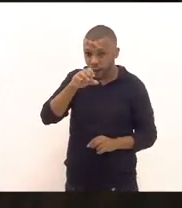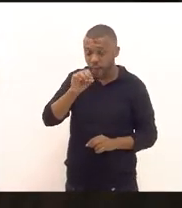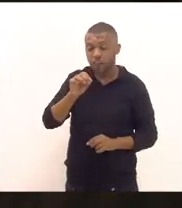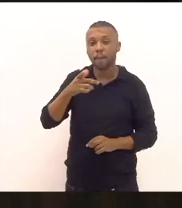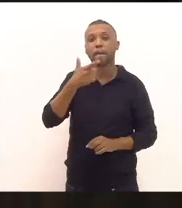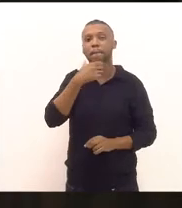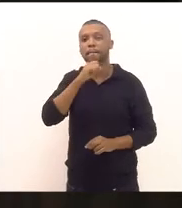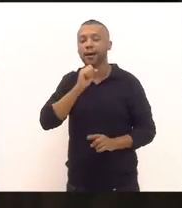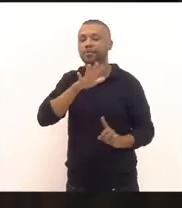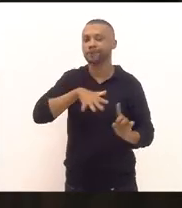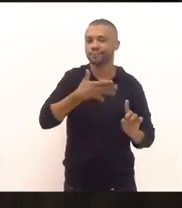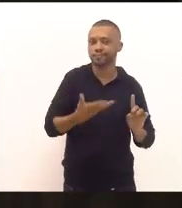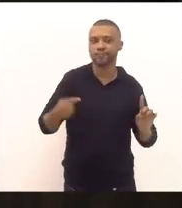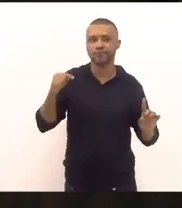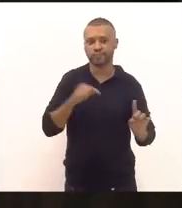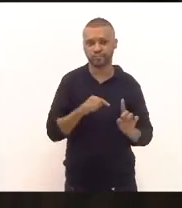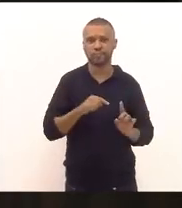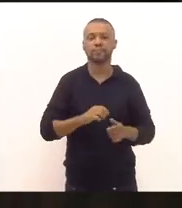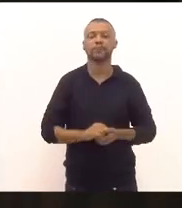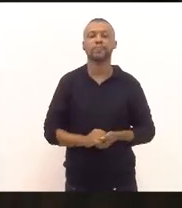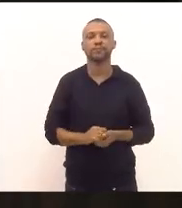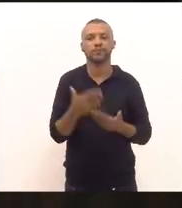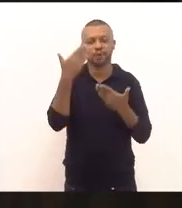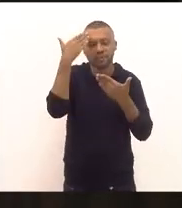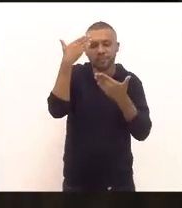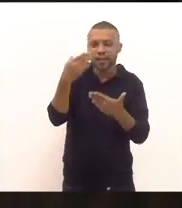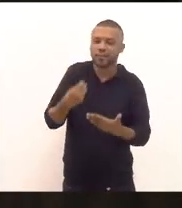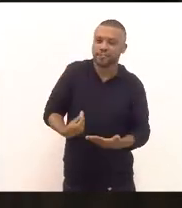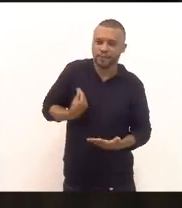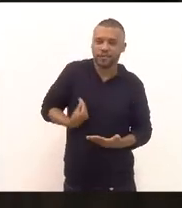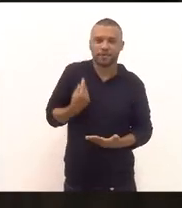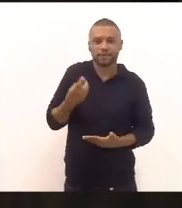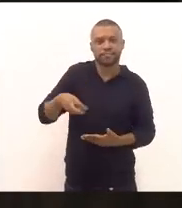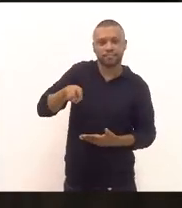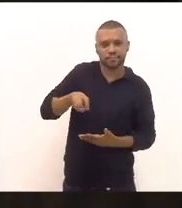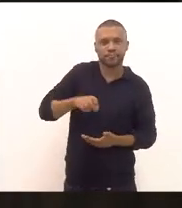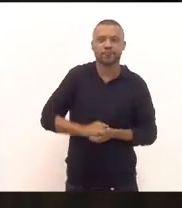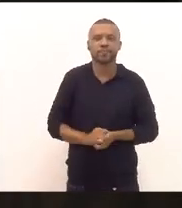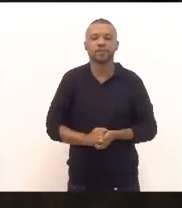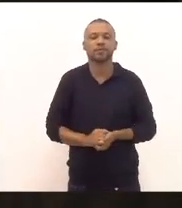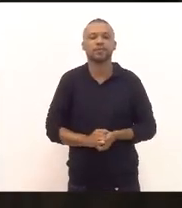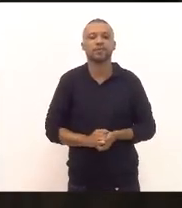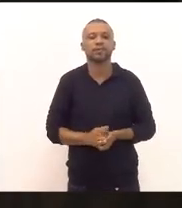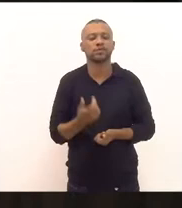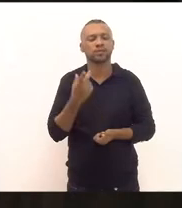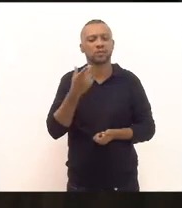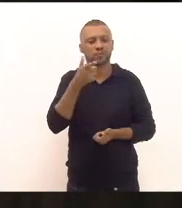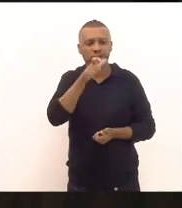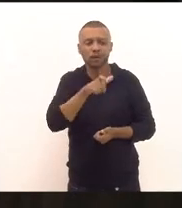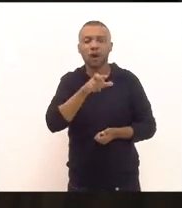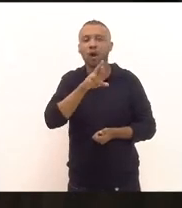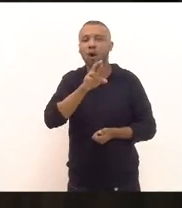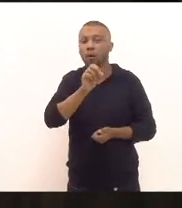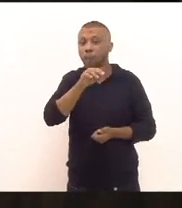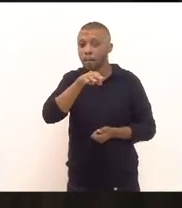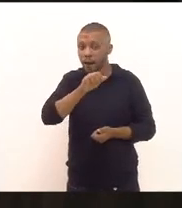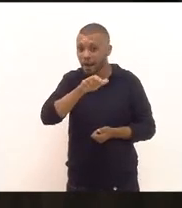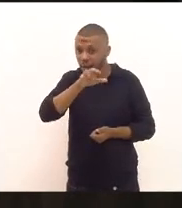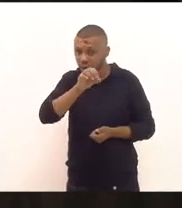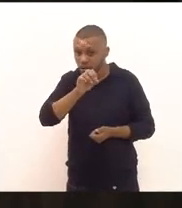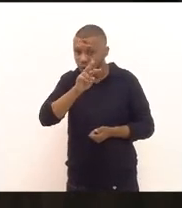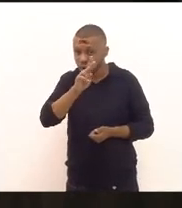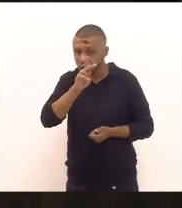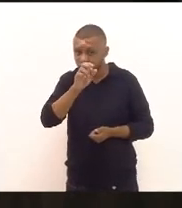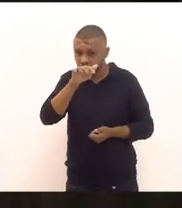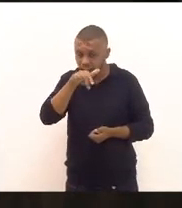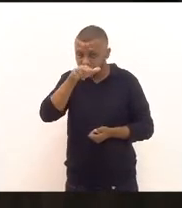homenageado Paulinho muito obrigada pela sua presença e do Senhor Romário Henrique irmão do